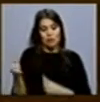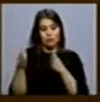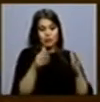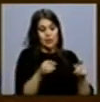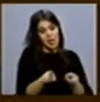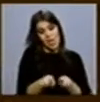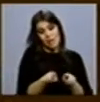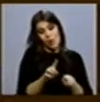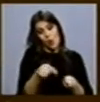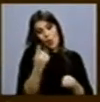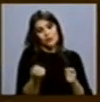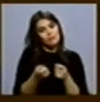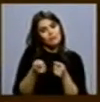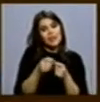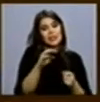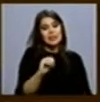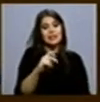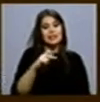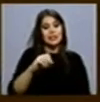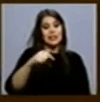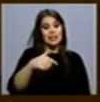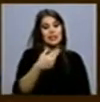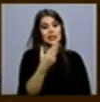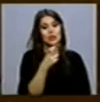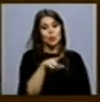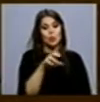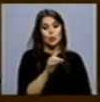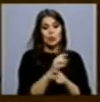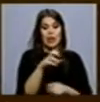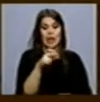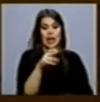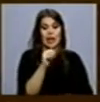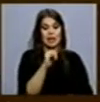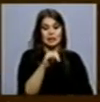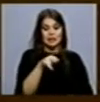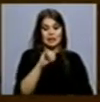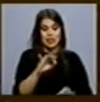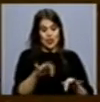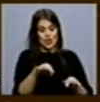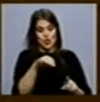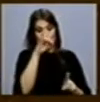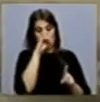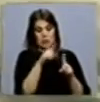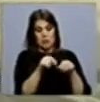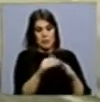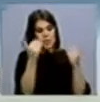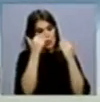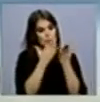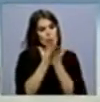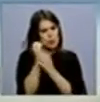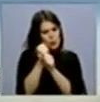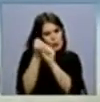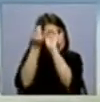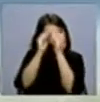irmão, para o companheiro mesmo ao lado, Saturno, porque a Cassini terminou a sua missão, mas os dados continuam a ser trabalhados e vamos ter muitos